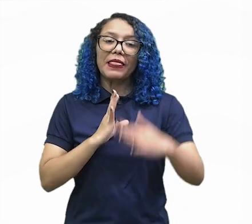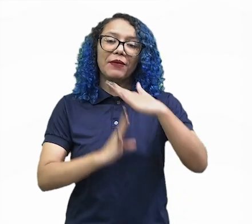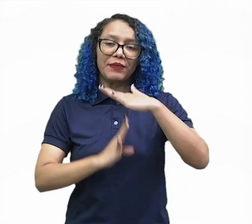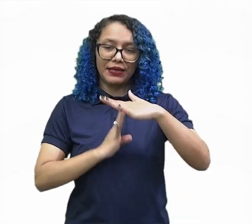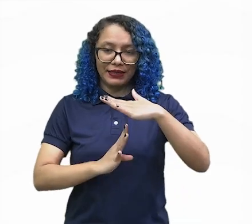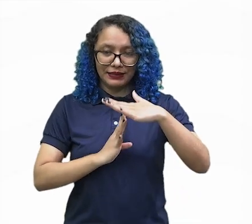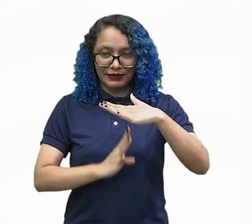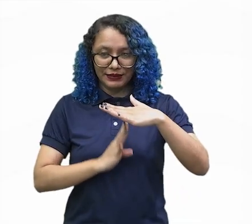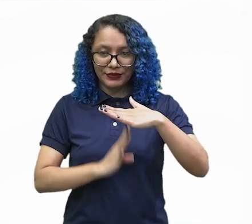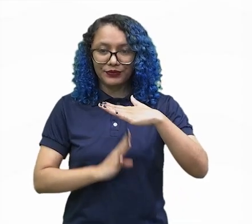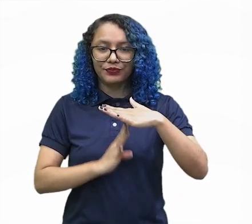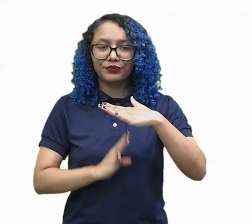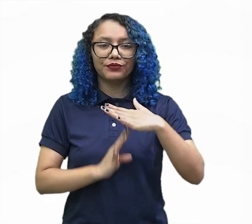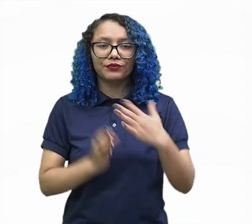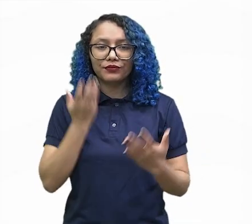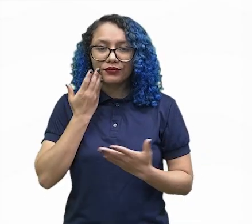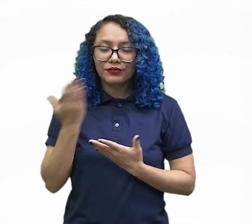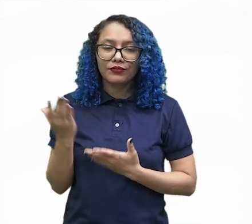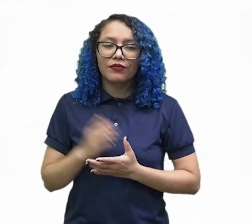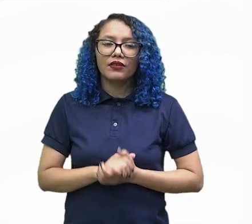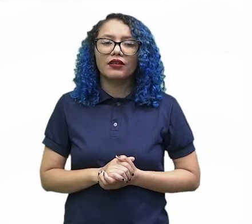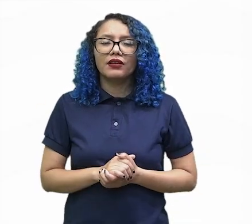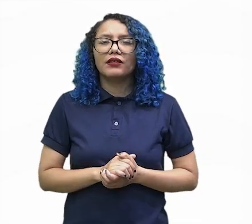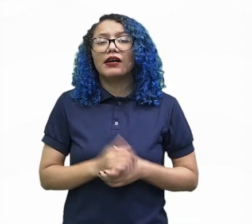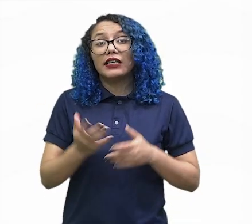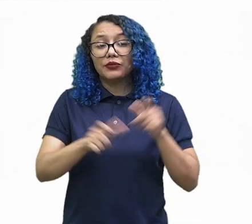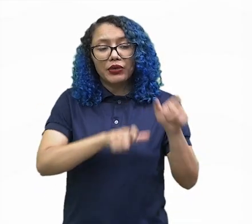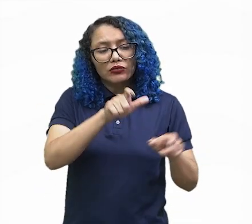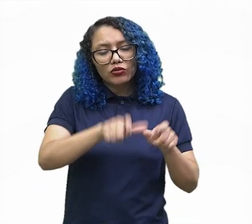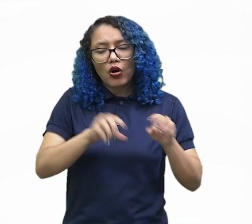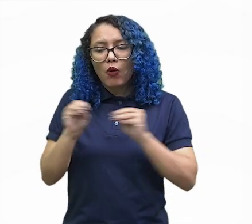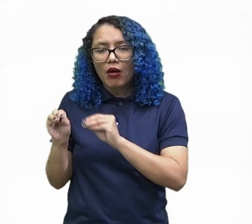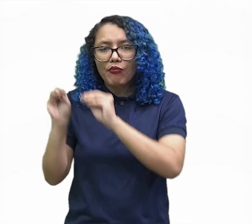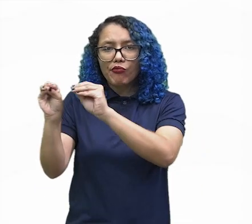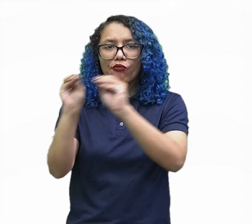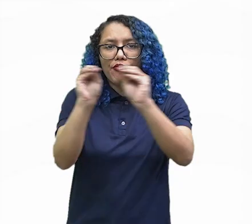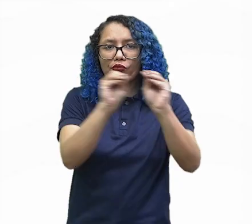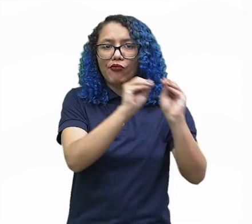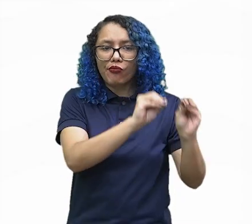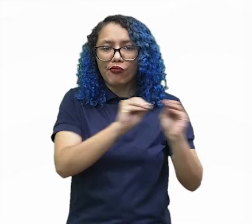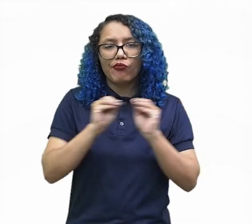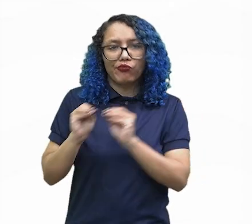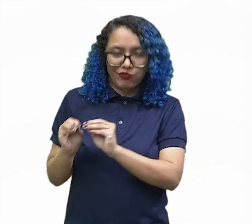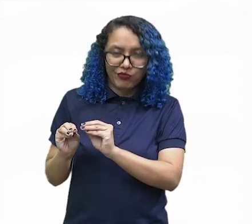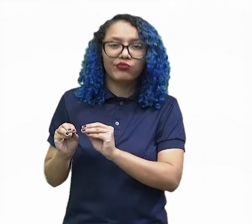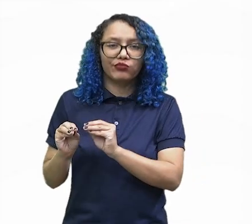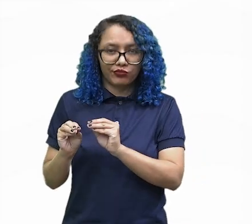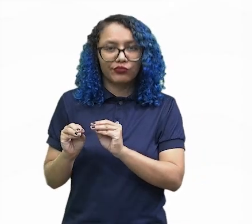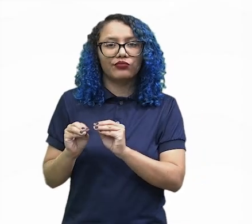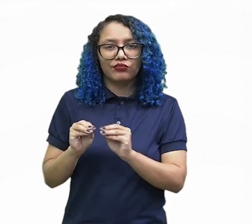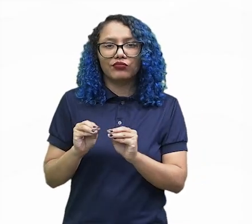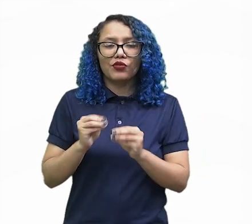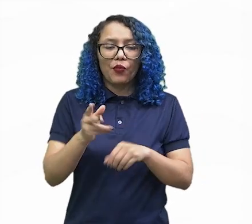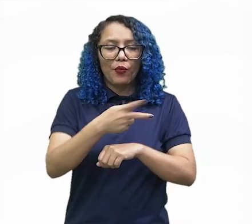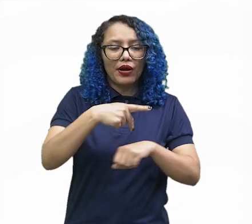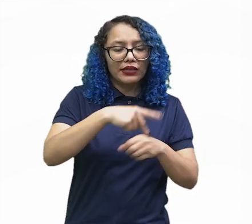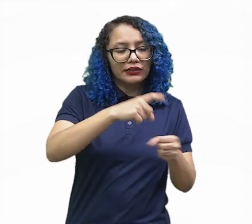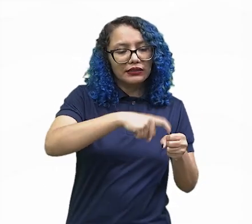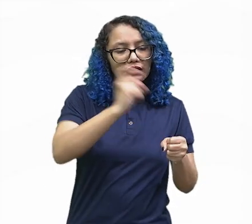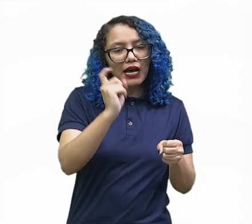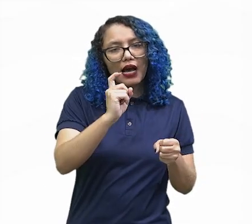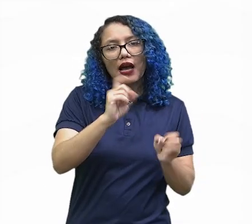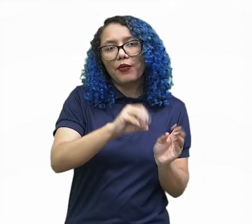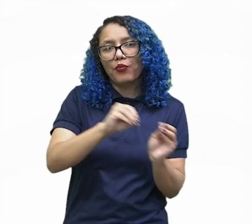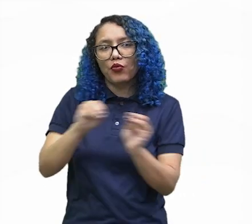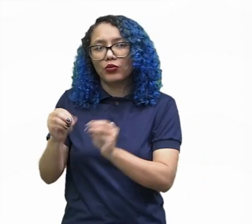de migração, que engloba o deslocamento de pessoas de um lugar para o outro, né? Pessoas saindo de um país,